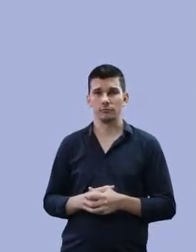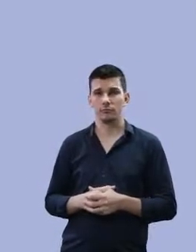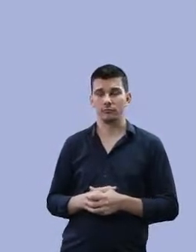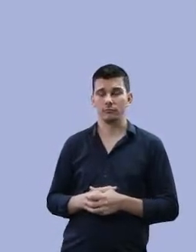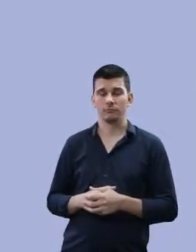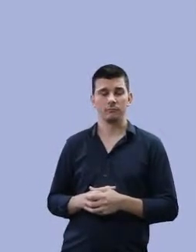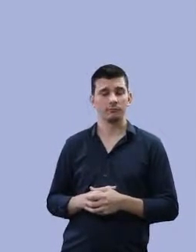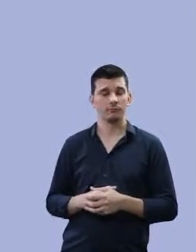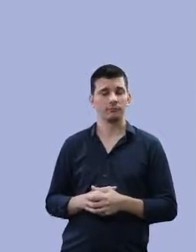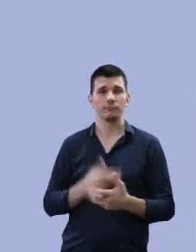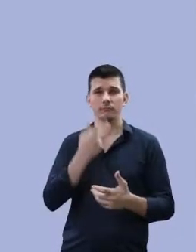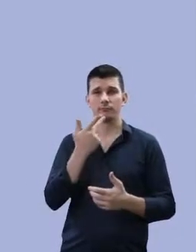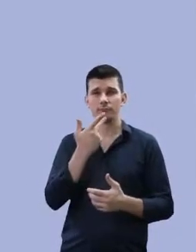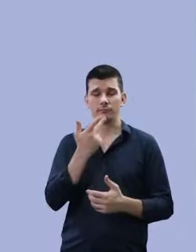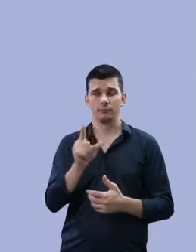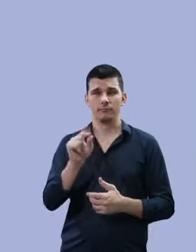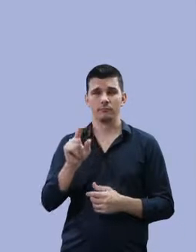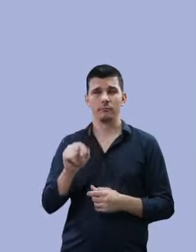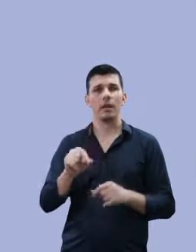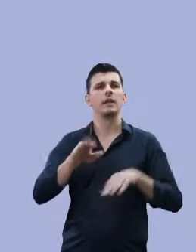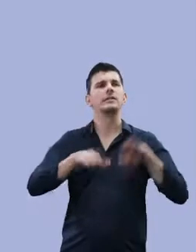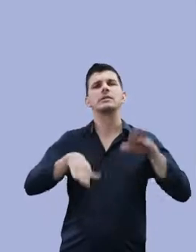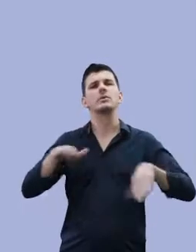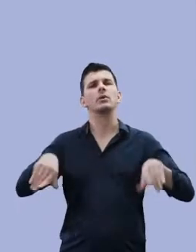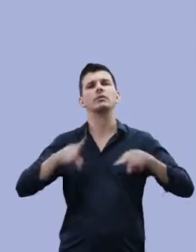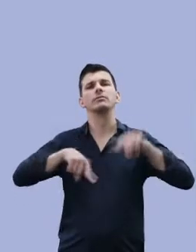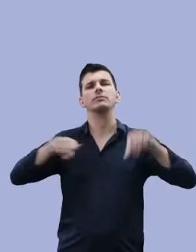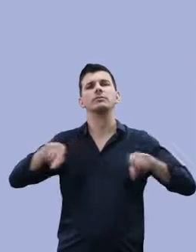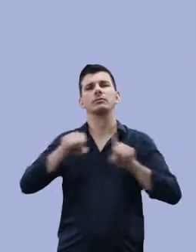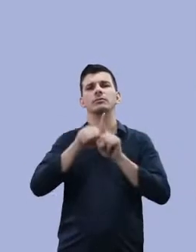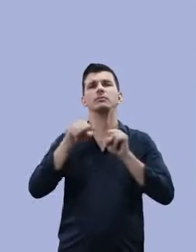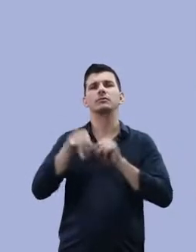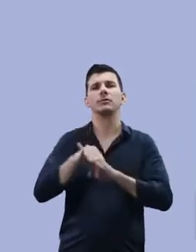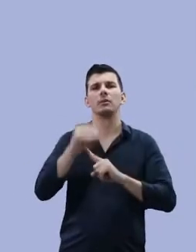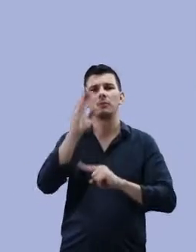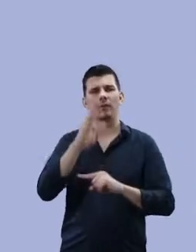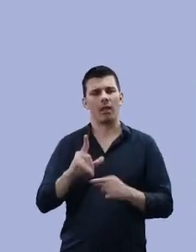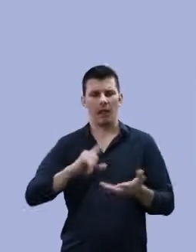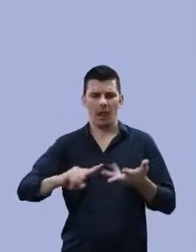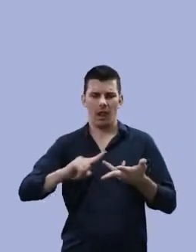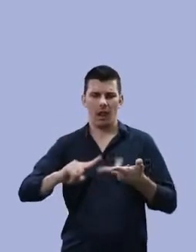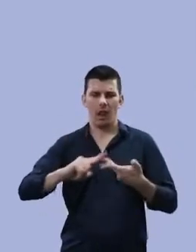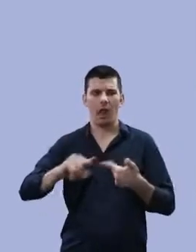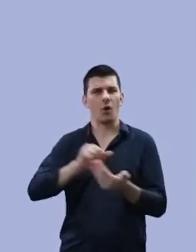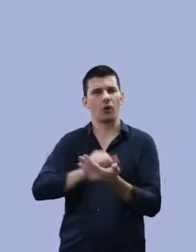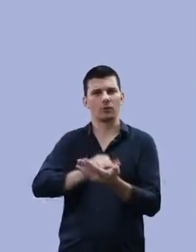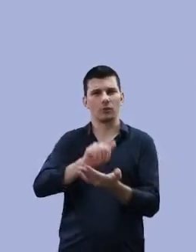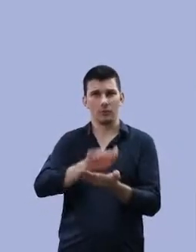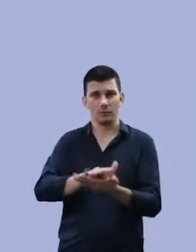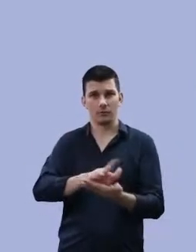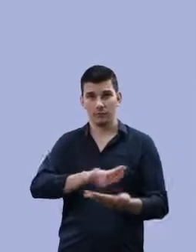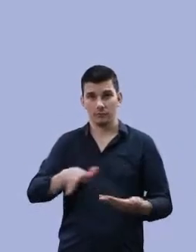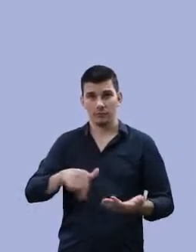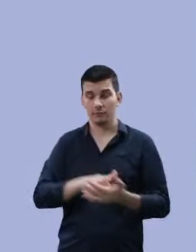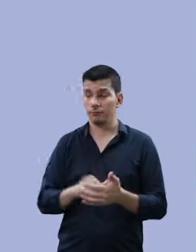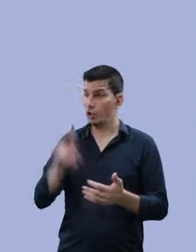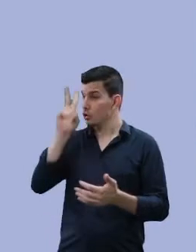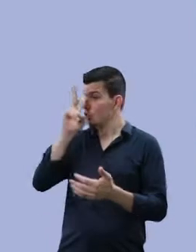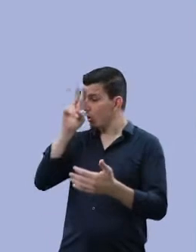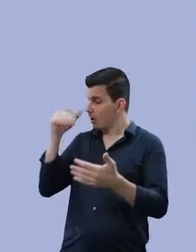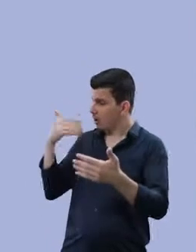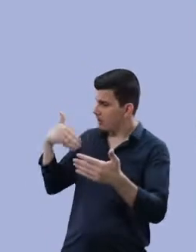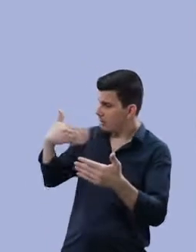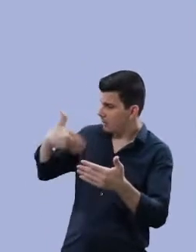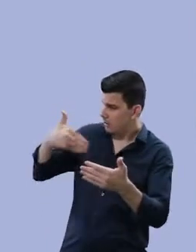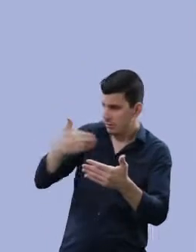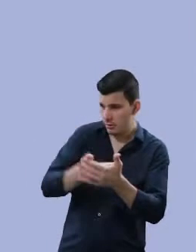consequências. Historicamente, elas iniciaram seu desenvolvimento com a chegada dos portugueses. A sociologia vem estudando